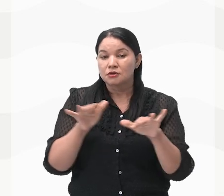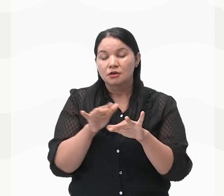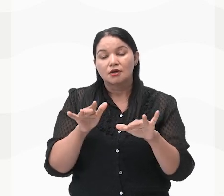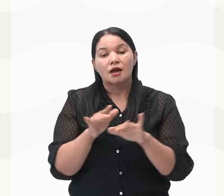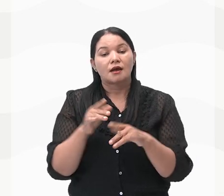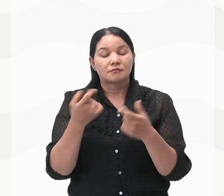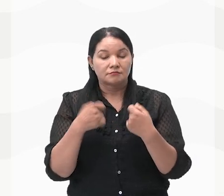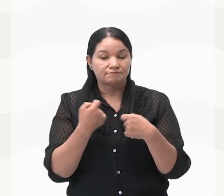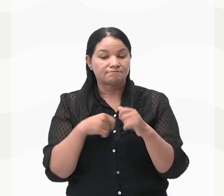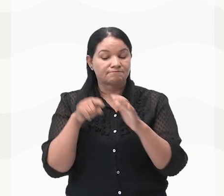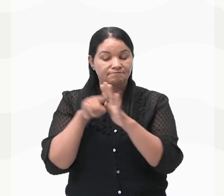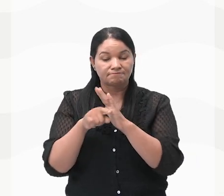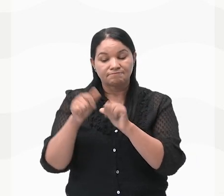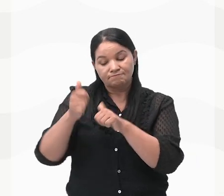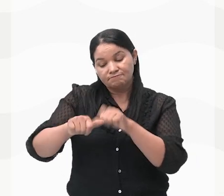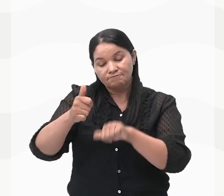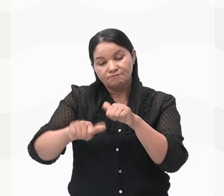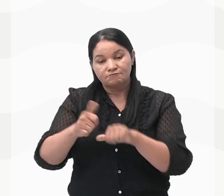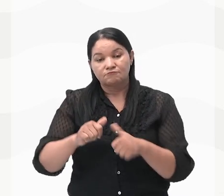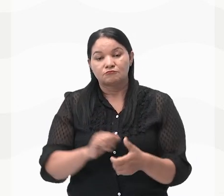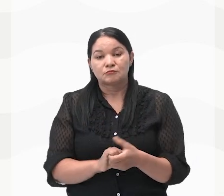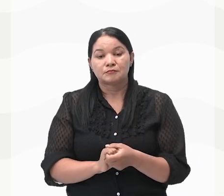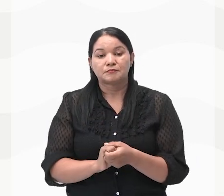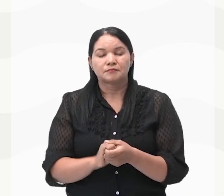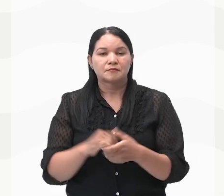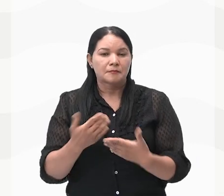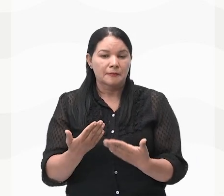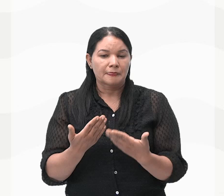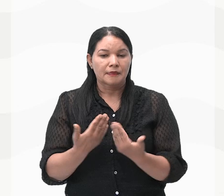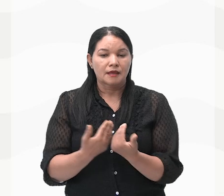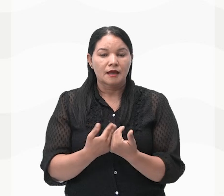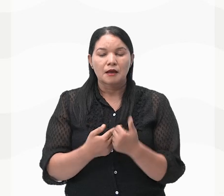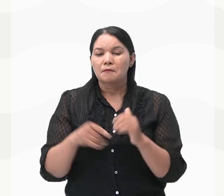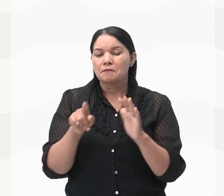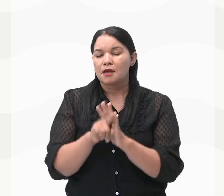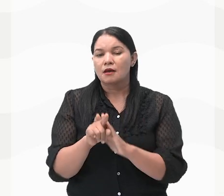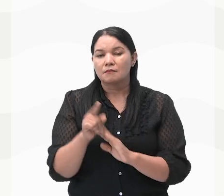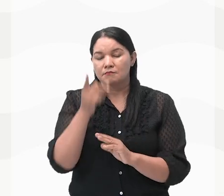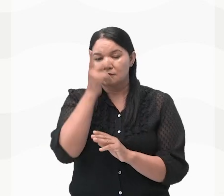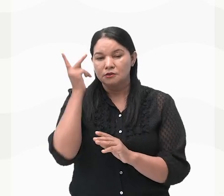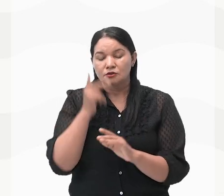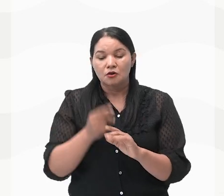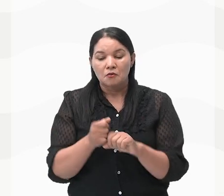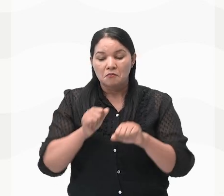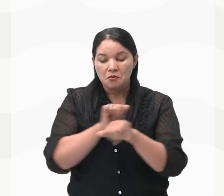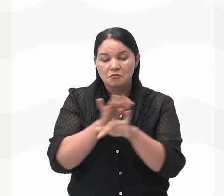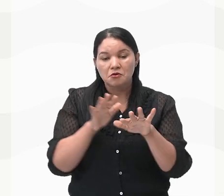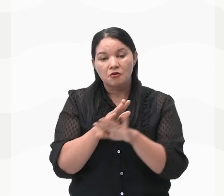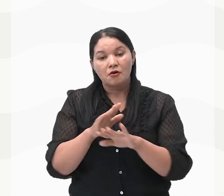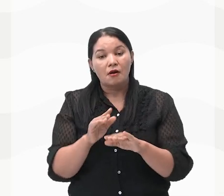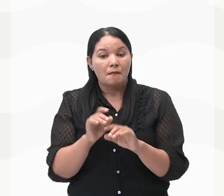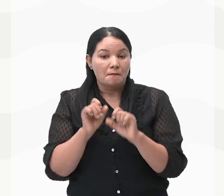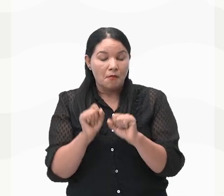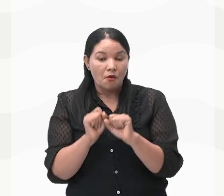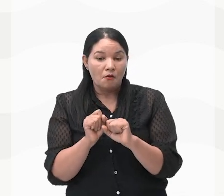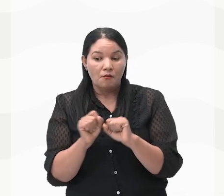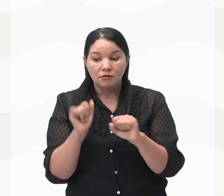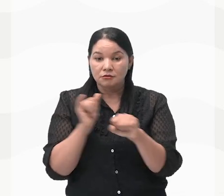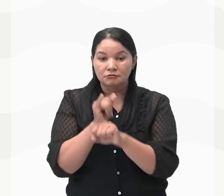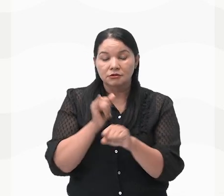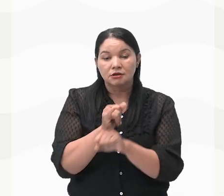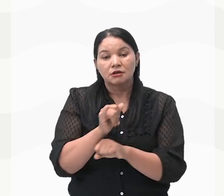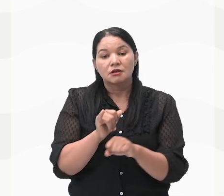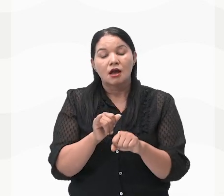uma simples manchete como essa pode enganar, imaginem o impacto que uma fake news mais